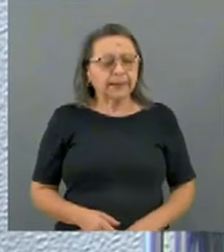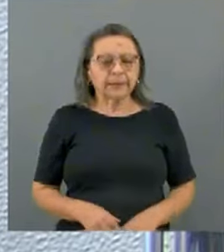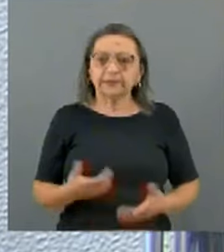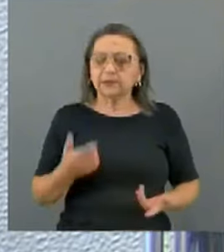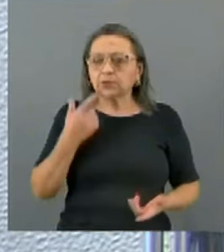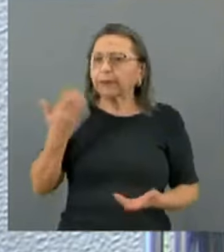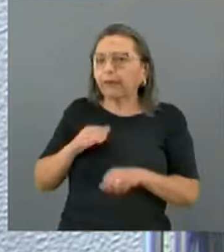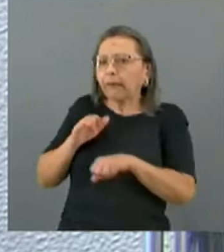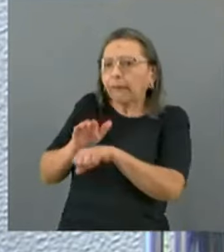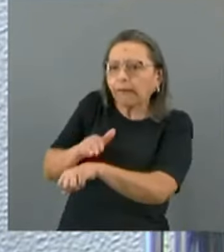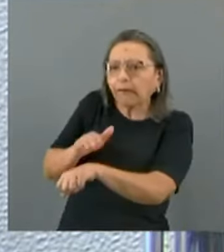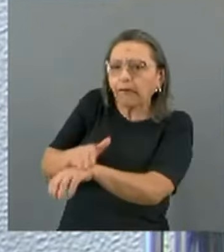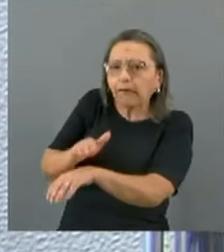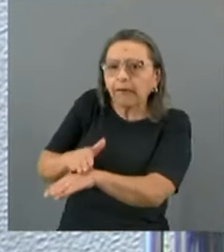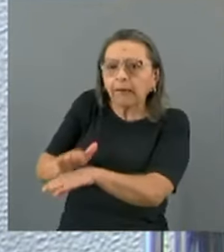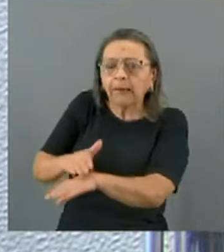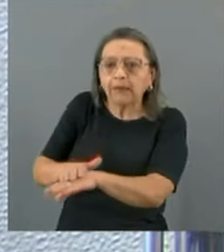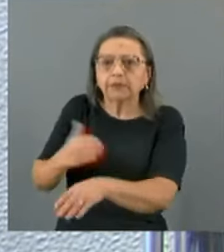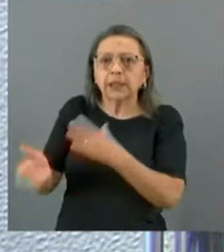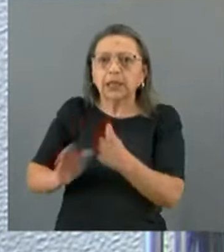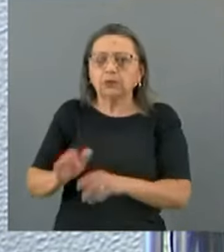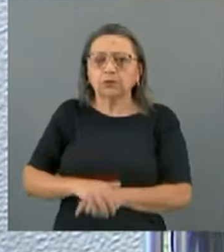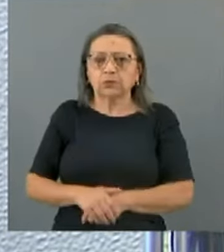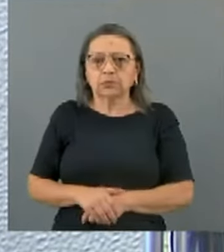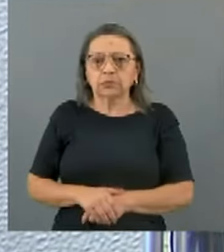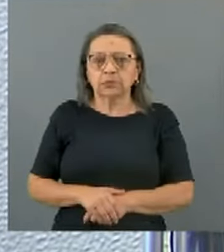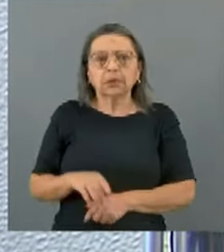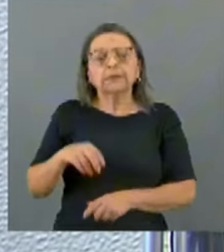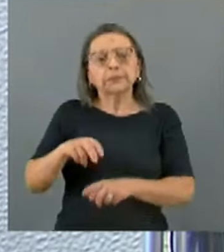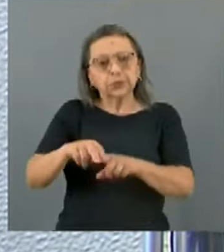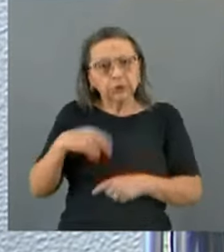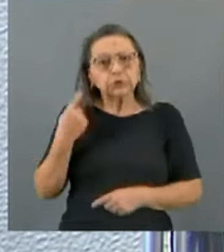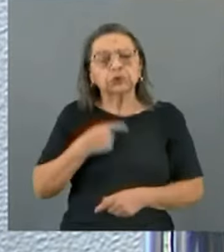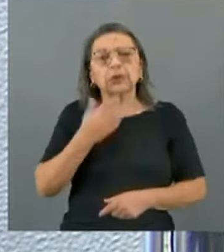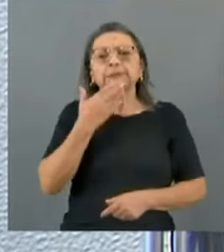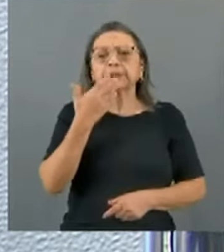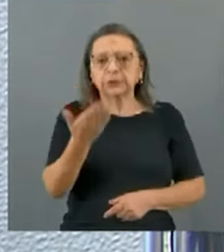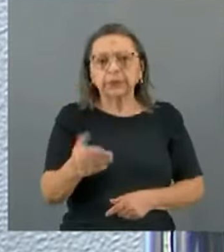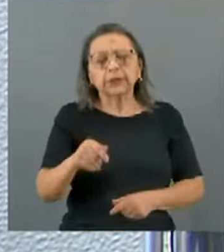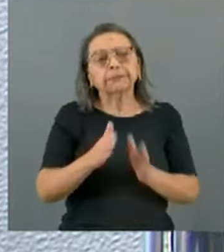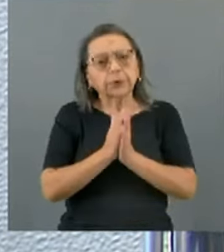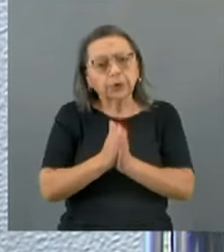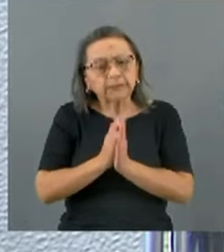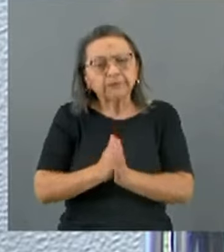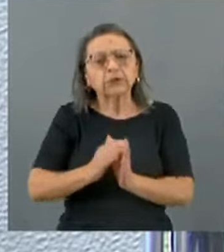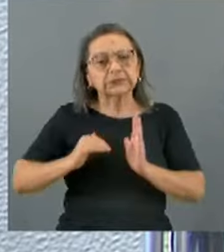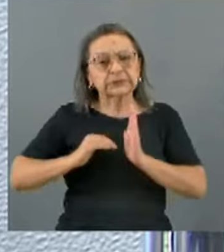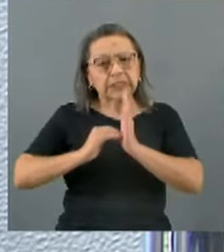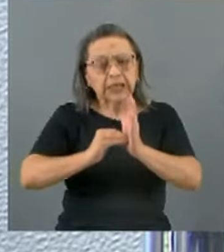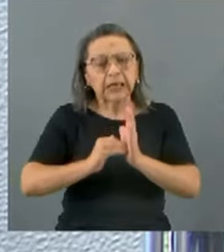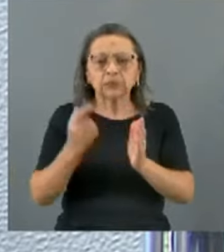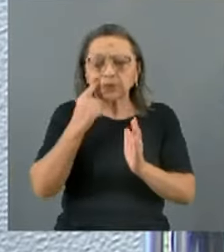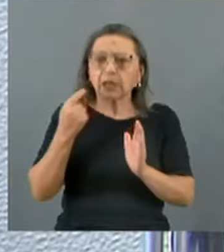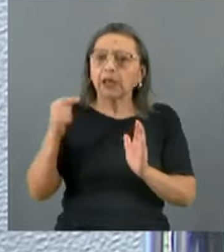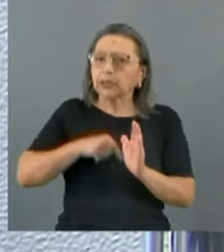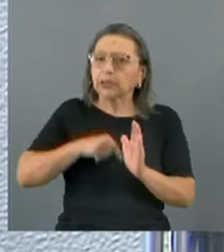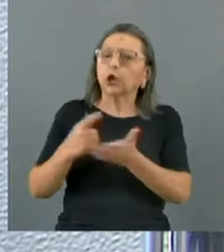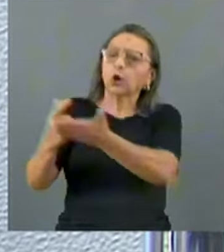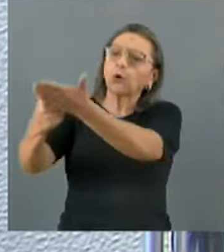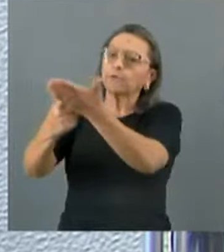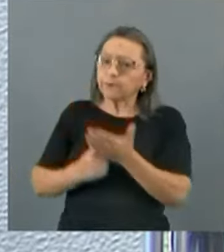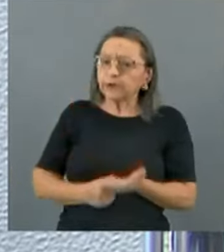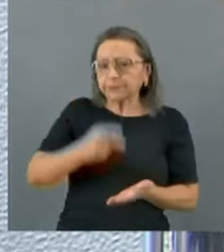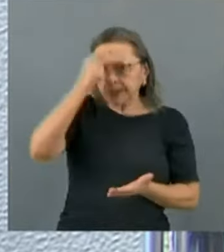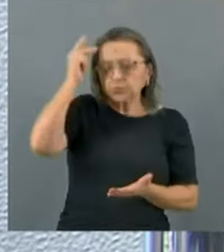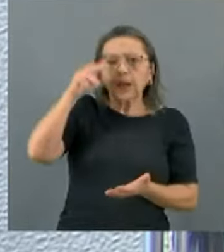cabeça do fraudador. E por isso, senadora, nós até pedimos que o Senado traga até a Receita Federal, a esta